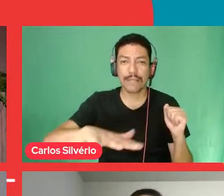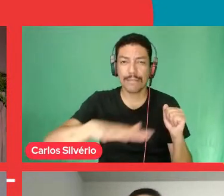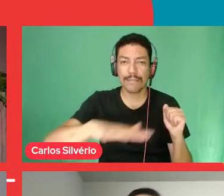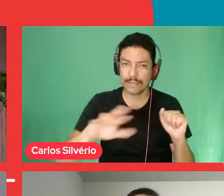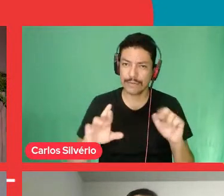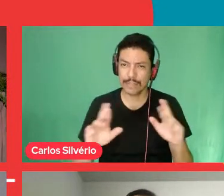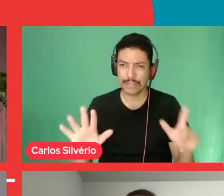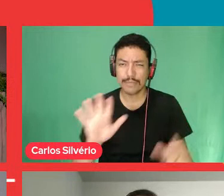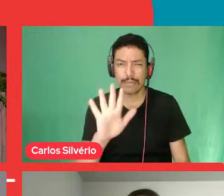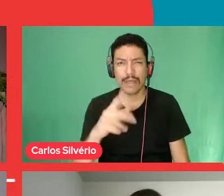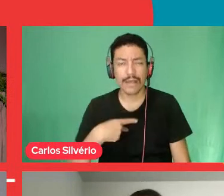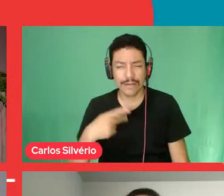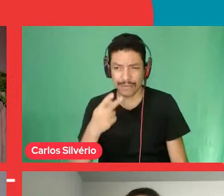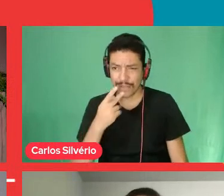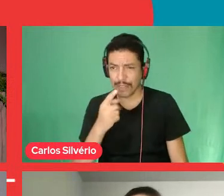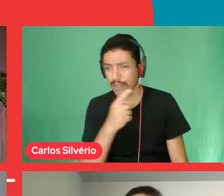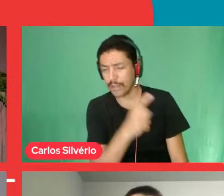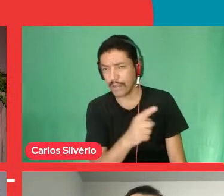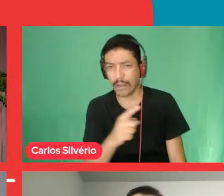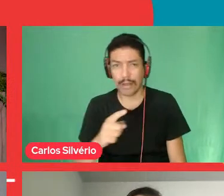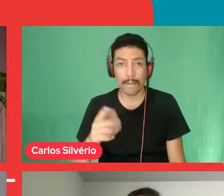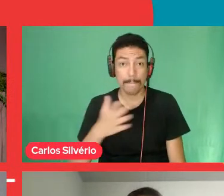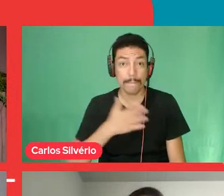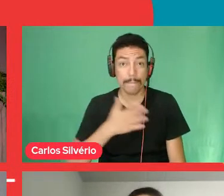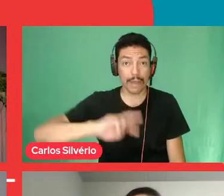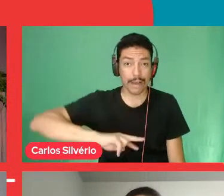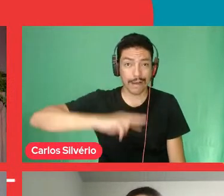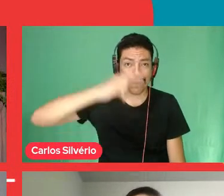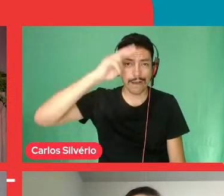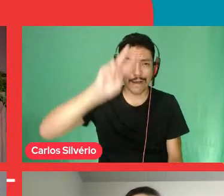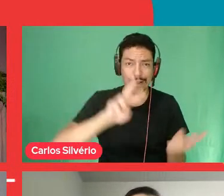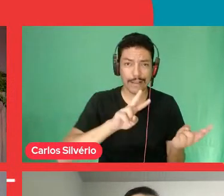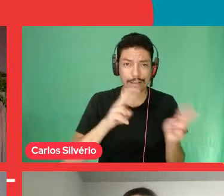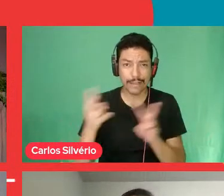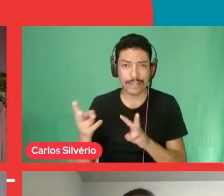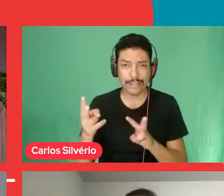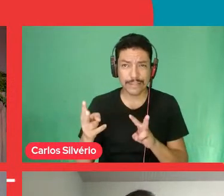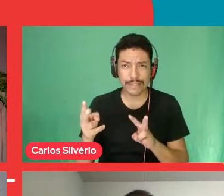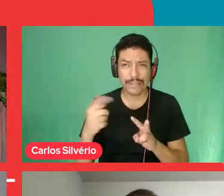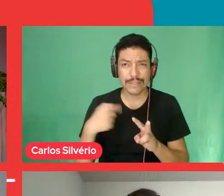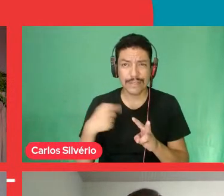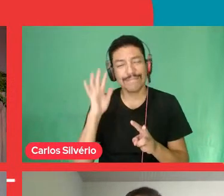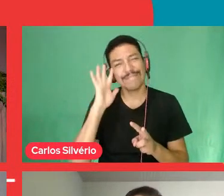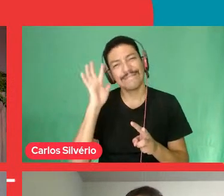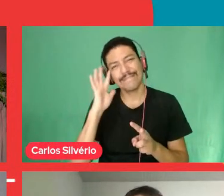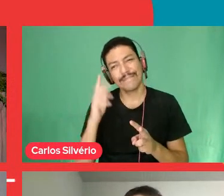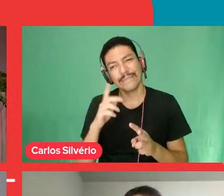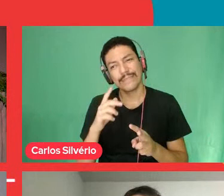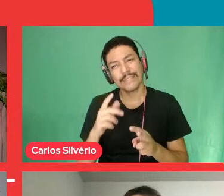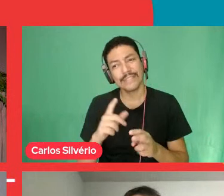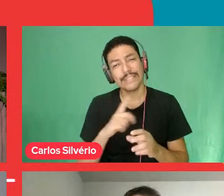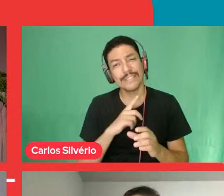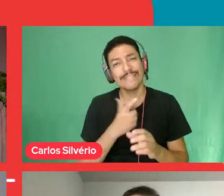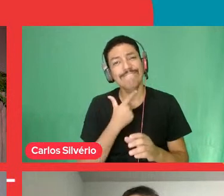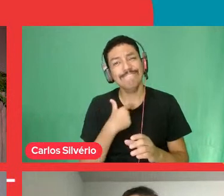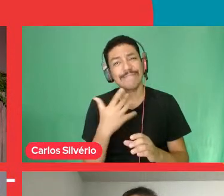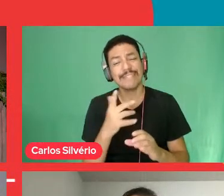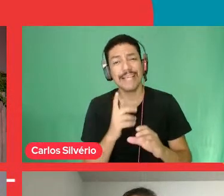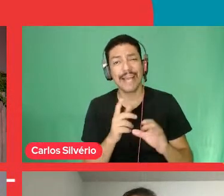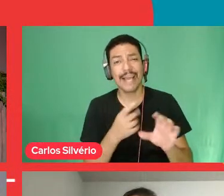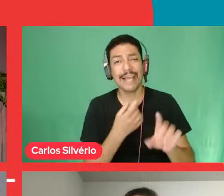falei ali na minha transição de carreira, eu estava pensando muito na minha dependência financeira